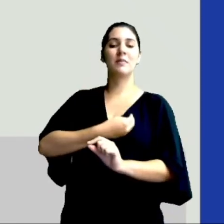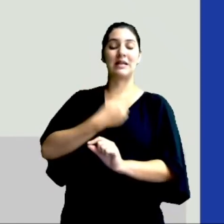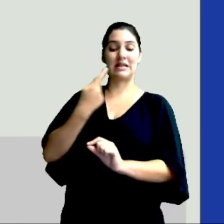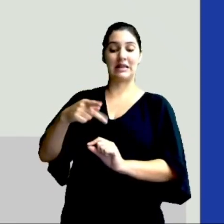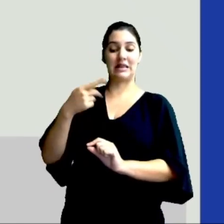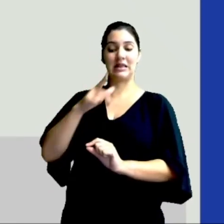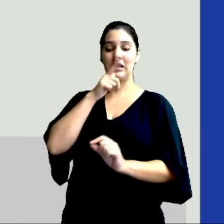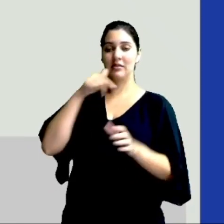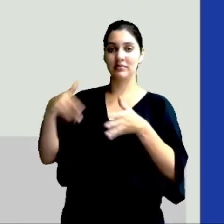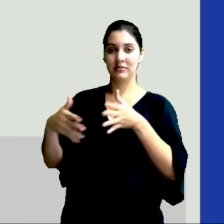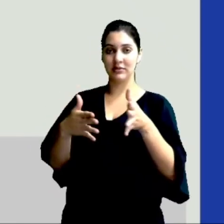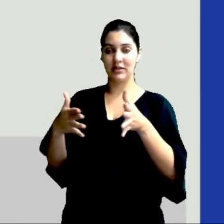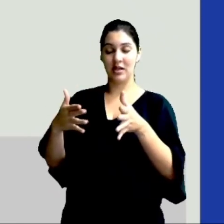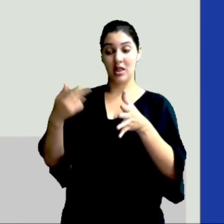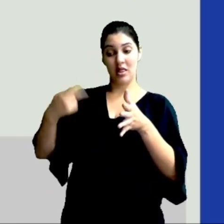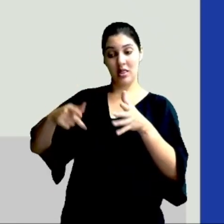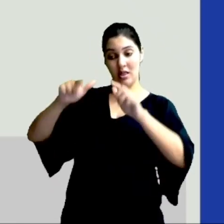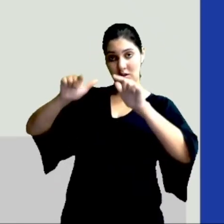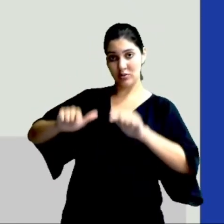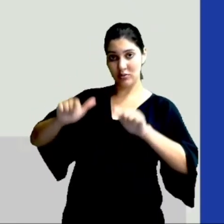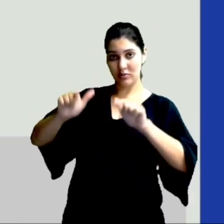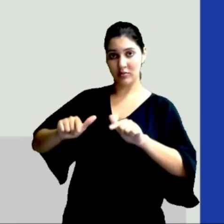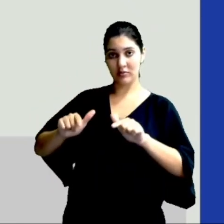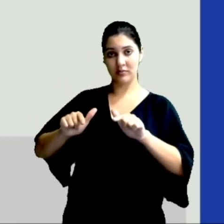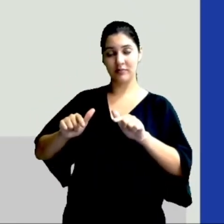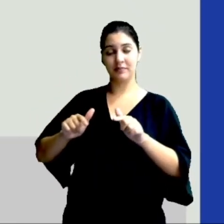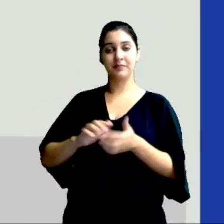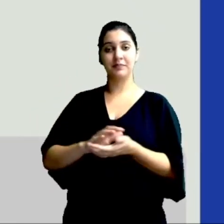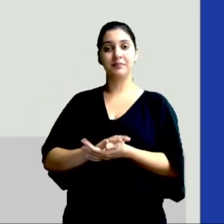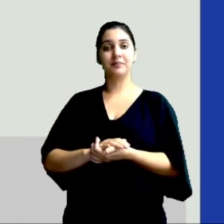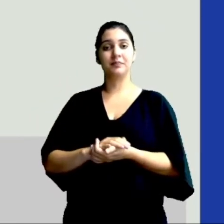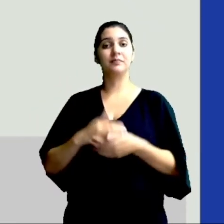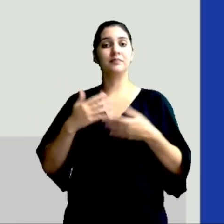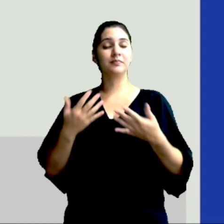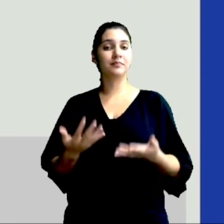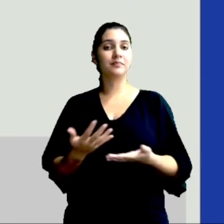rio nessa região, nas colinas de Golã. Então,